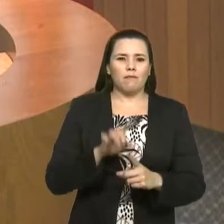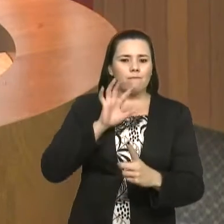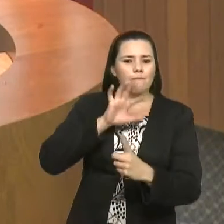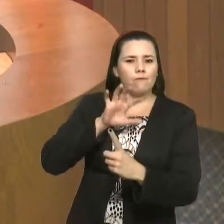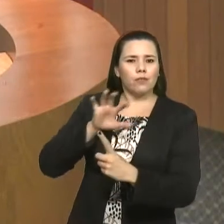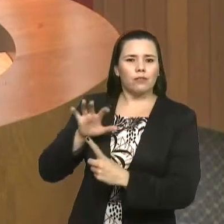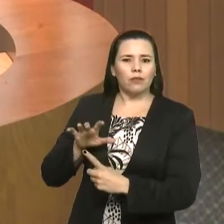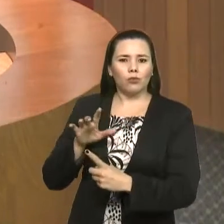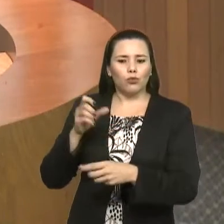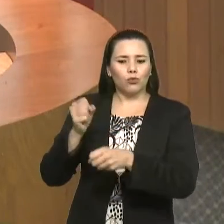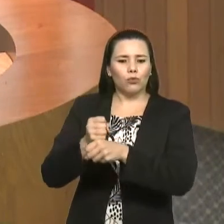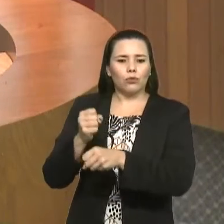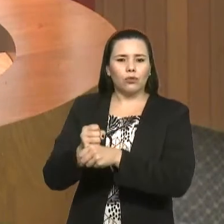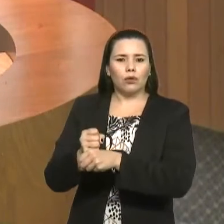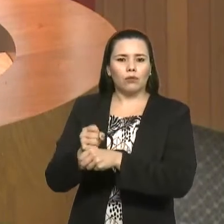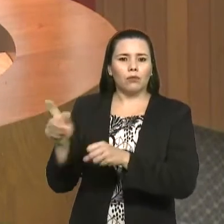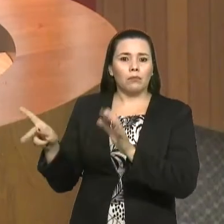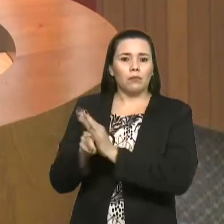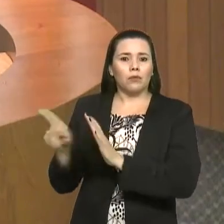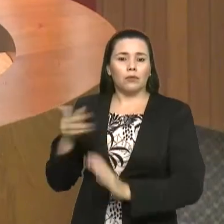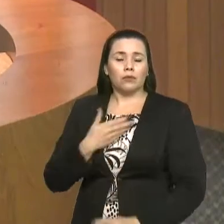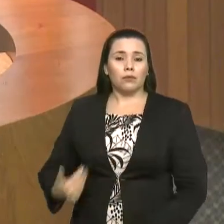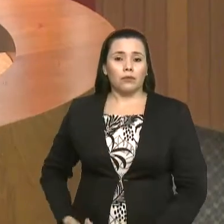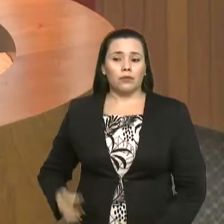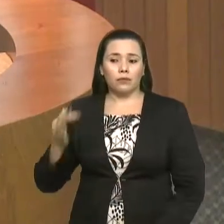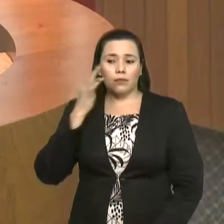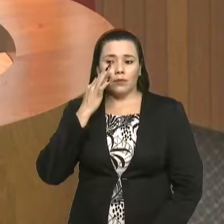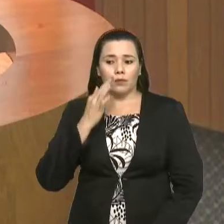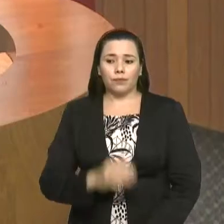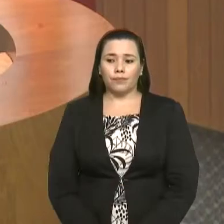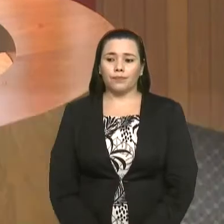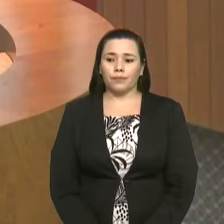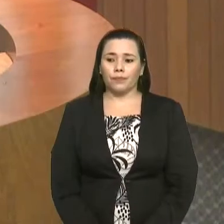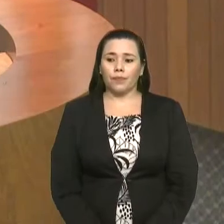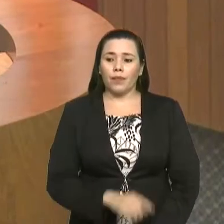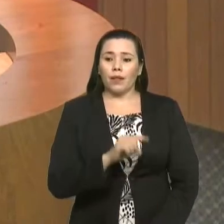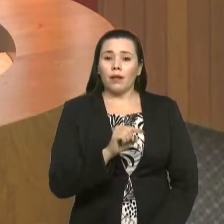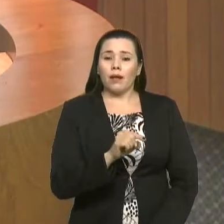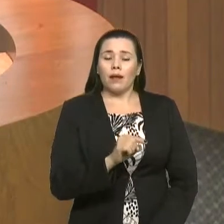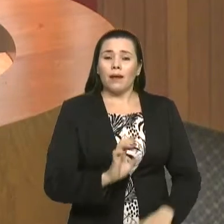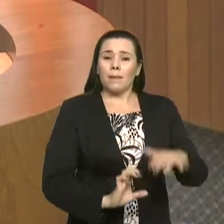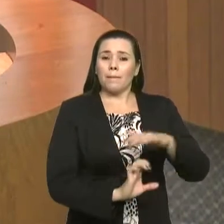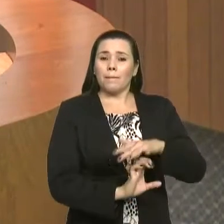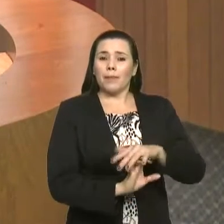Dino. A empresa que ganhou tem balsa no Pará.